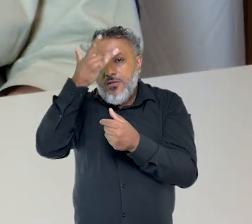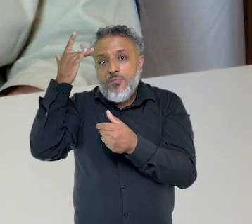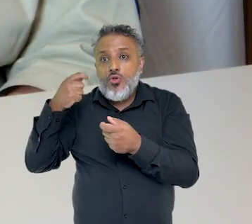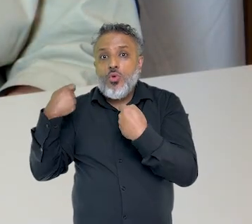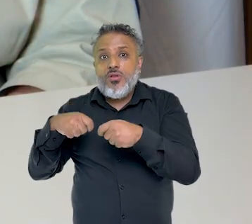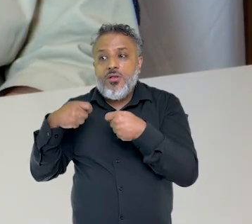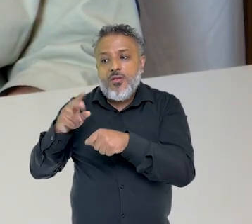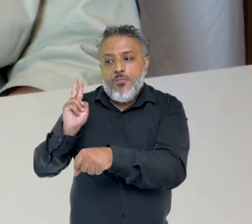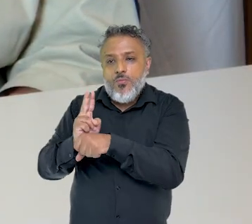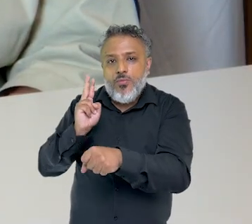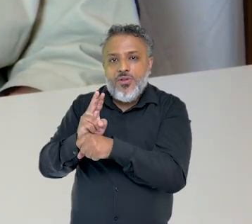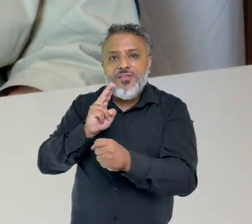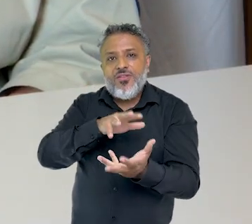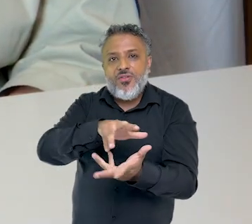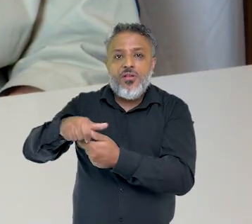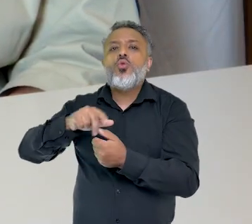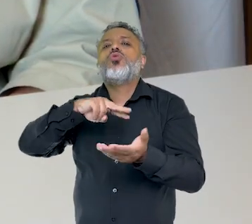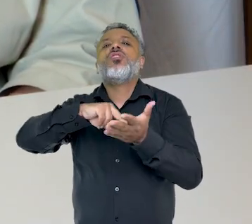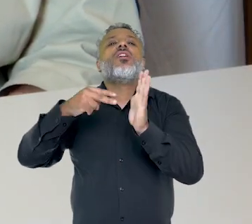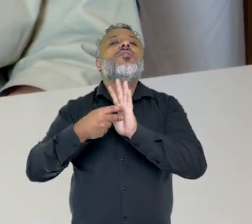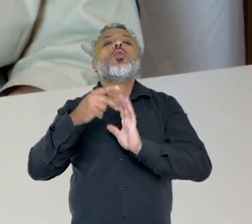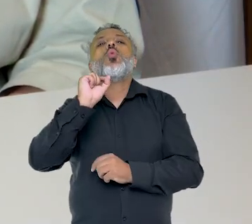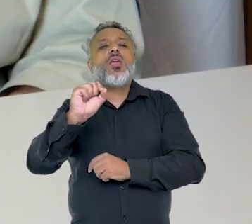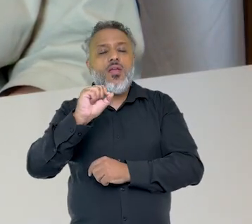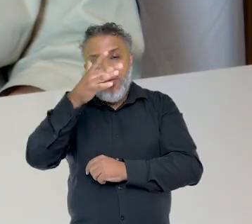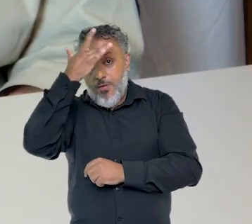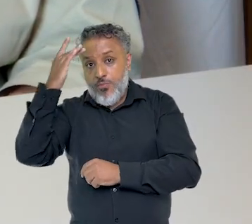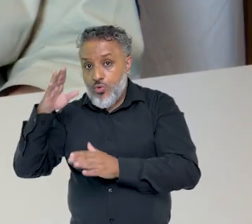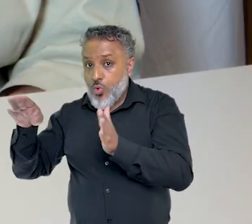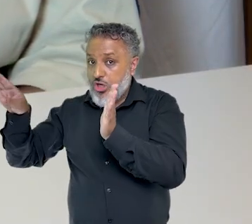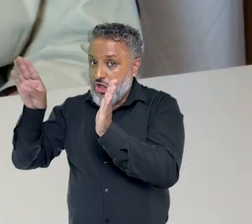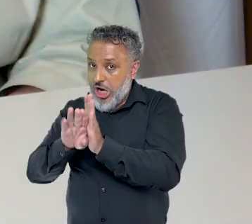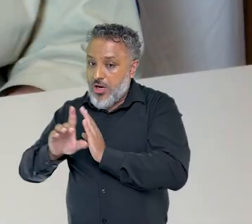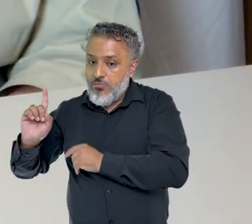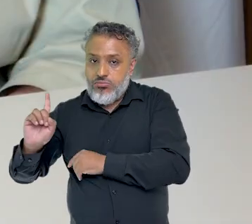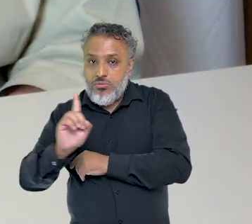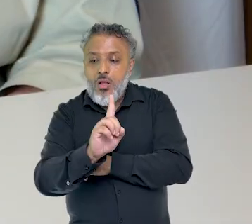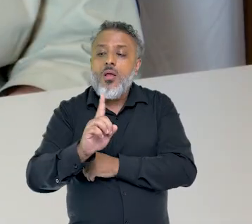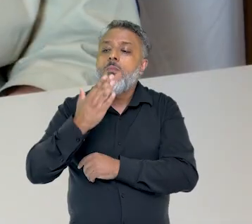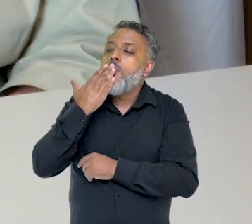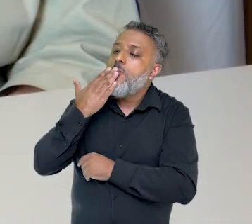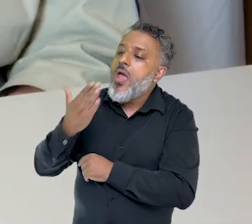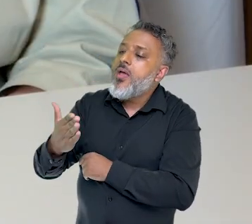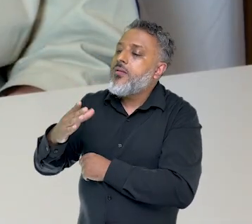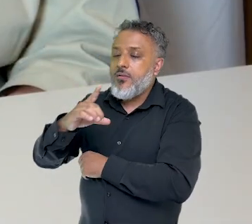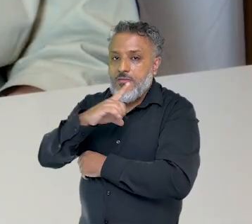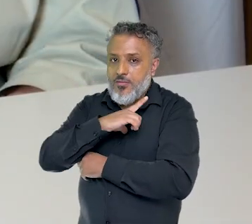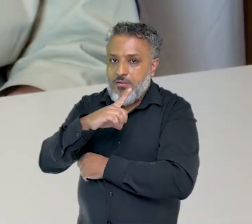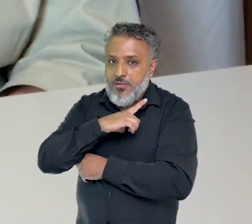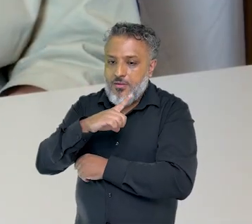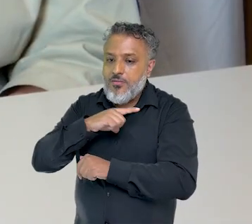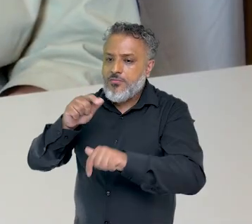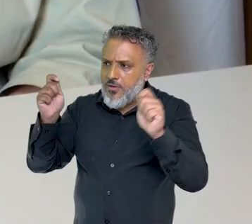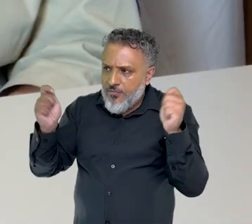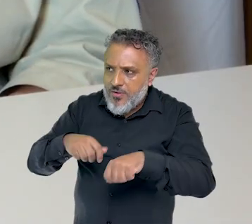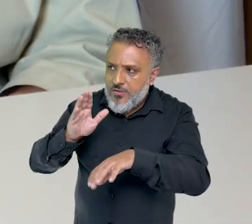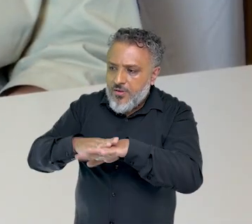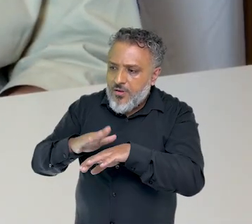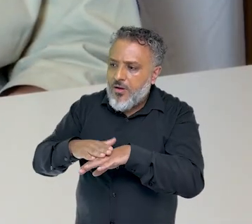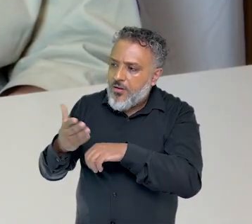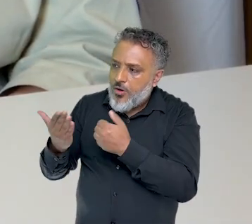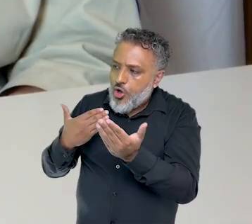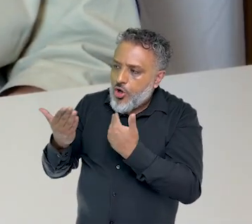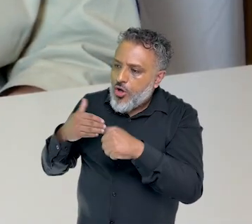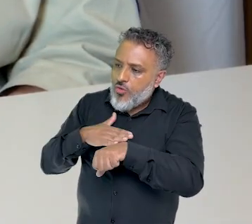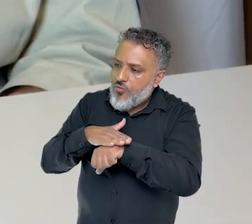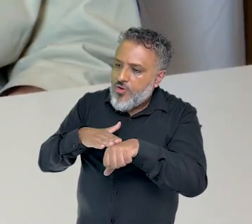de proteção internacional. O que isso significa? Quando alguém chega, é preciso que exista um serviço capaz de conversar com essa